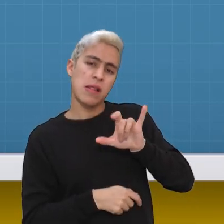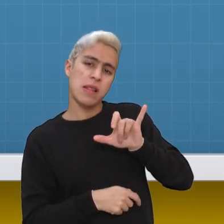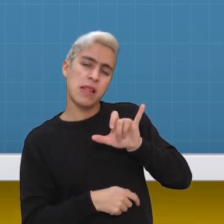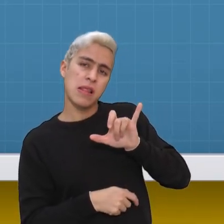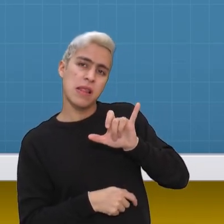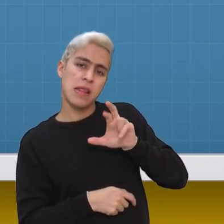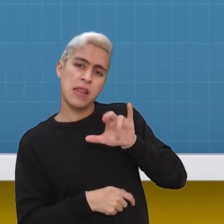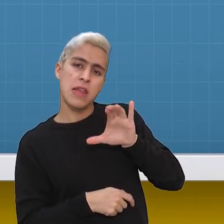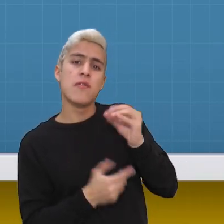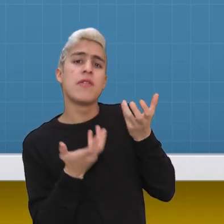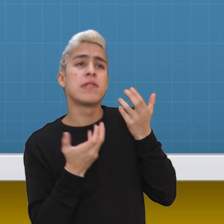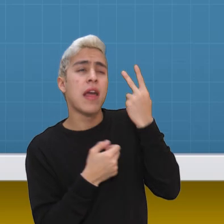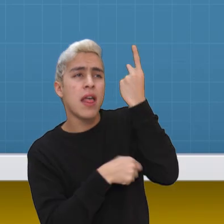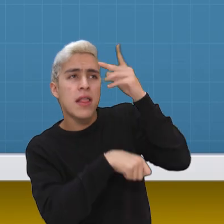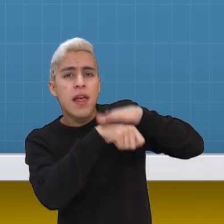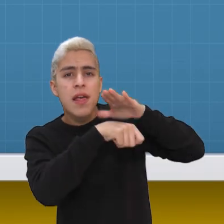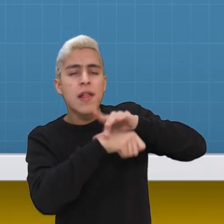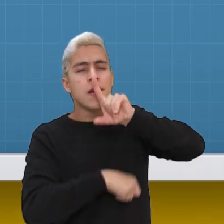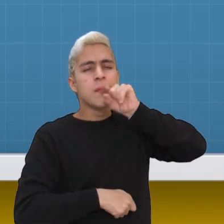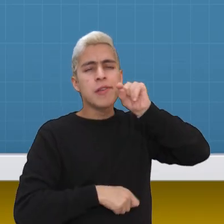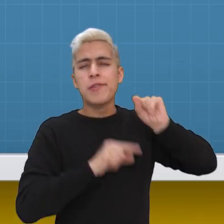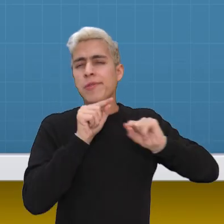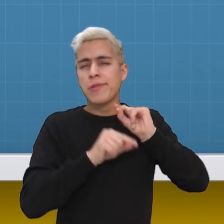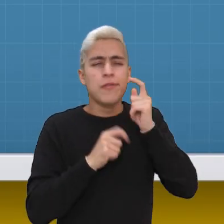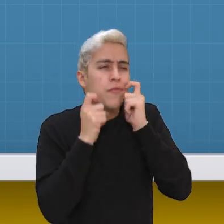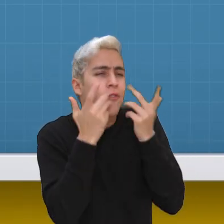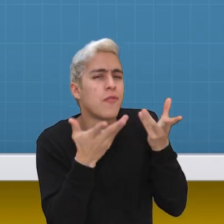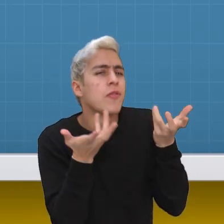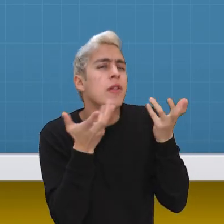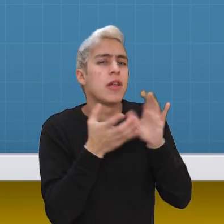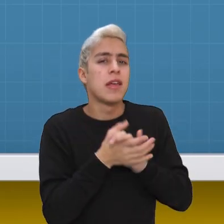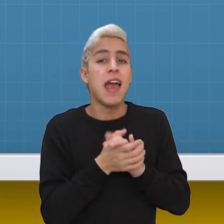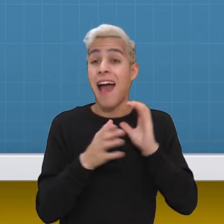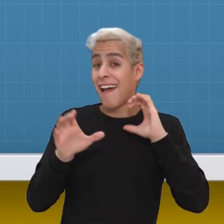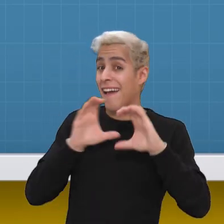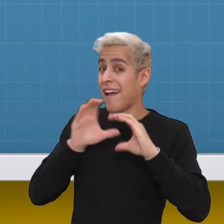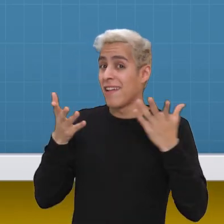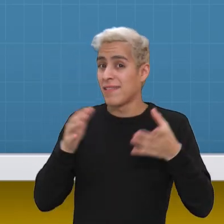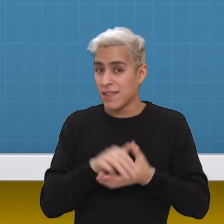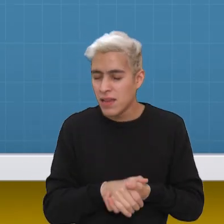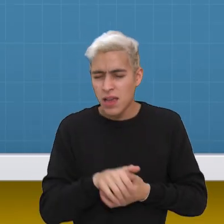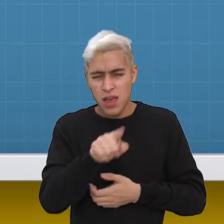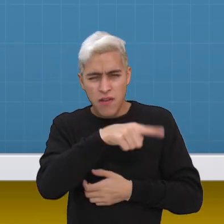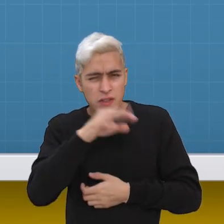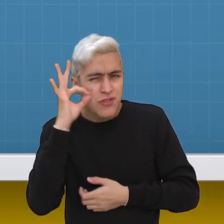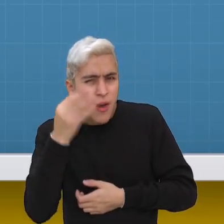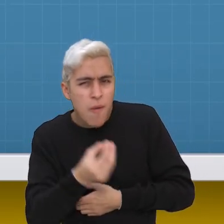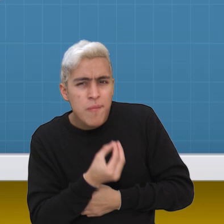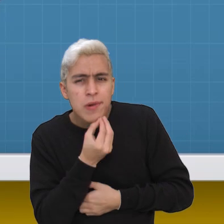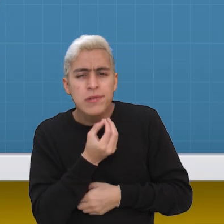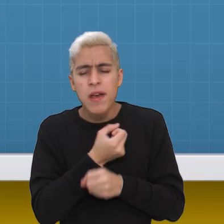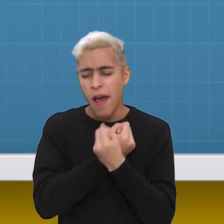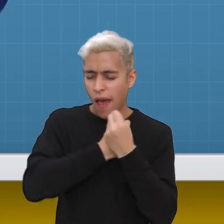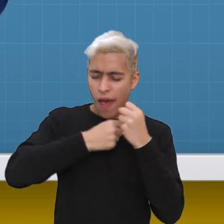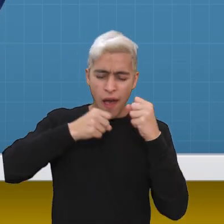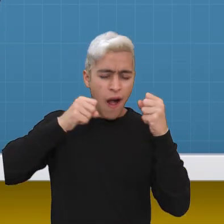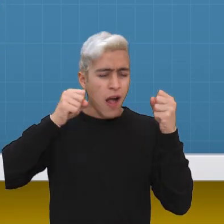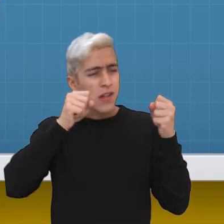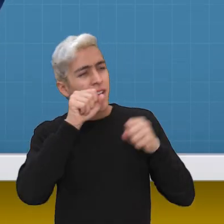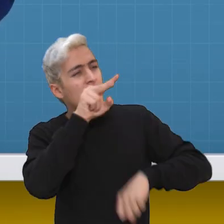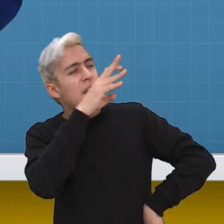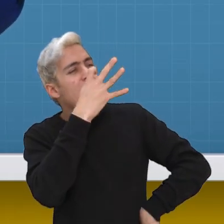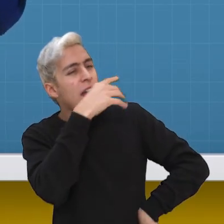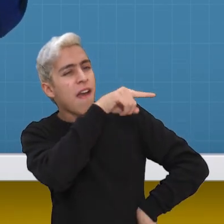passarinho? Ai, que fofinho, né? Que ele cante. Você já teve a oportunidade de acordar de manhã e